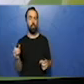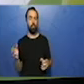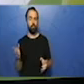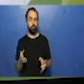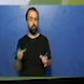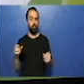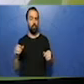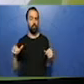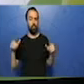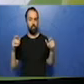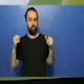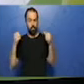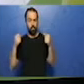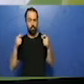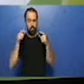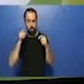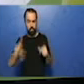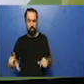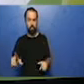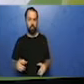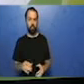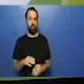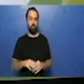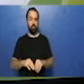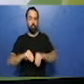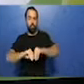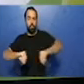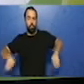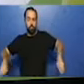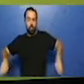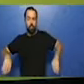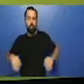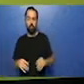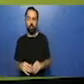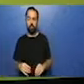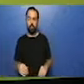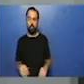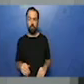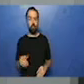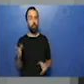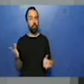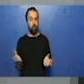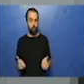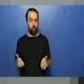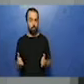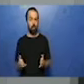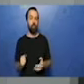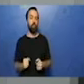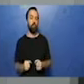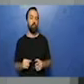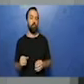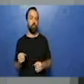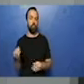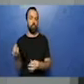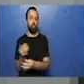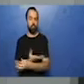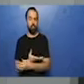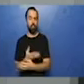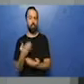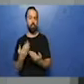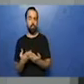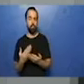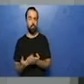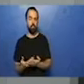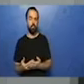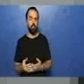ser retido aqui, no caso, no becker. Nossa aula de hoje, ela vai ficando por aqui.